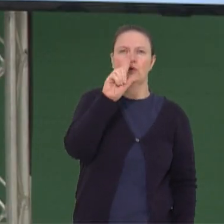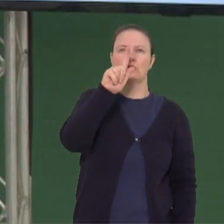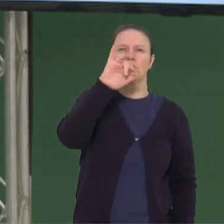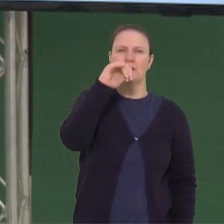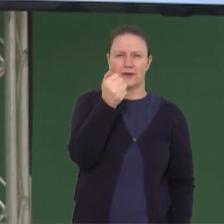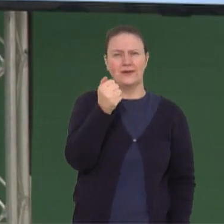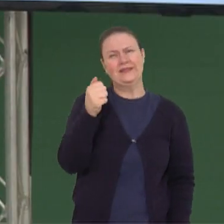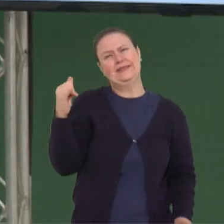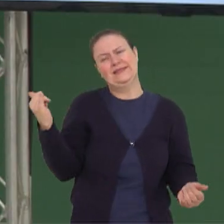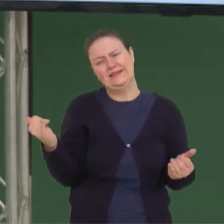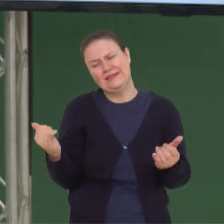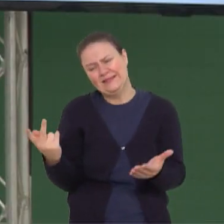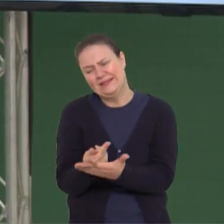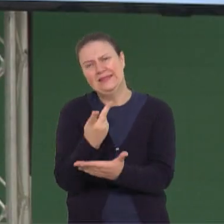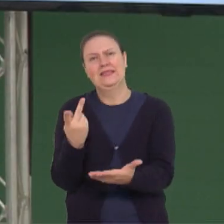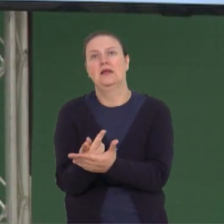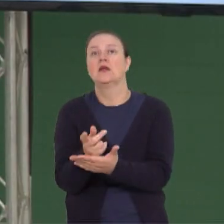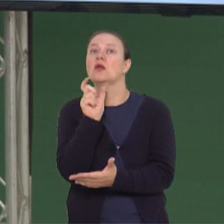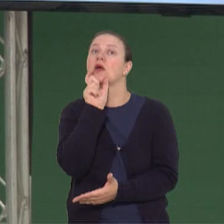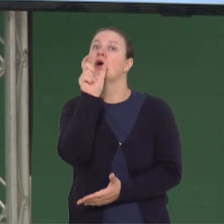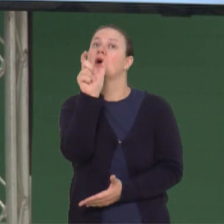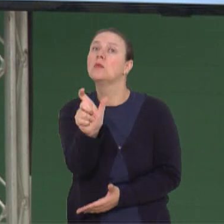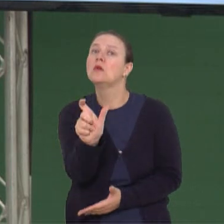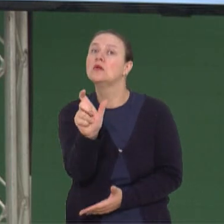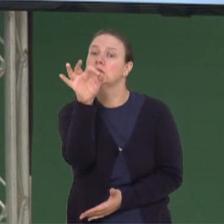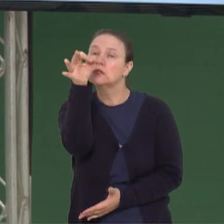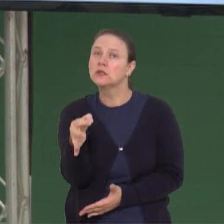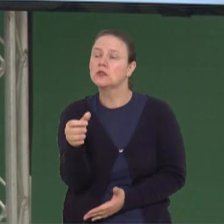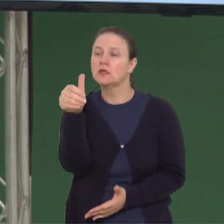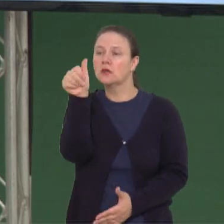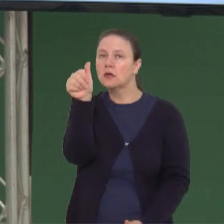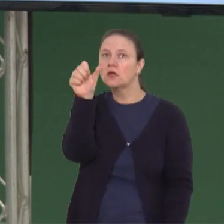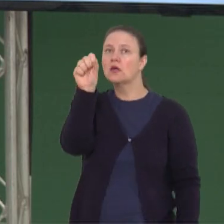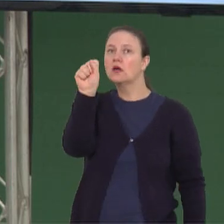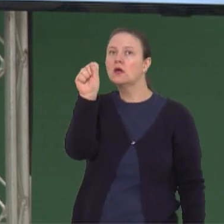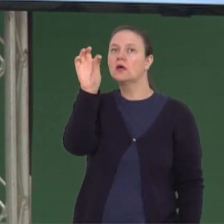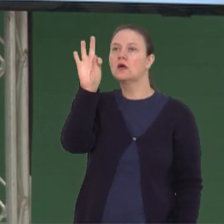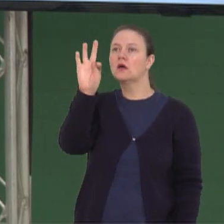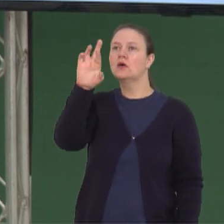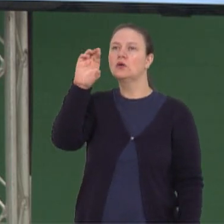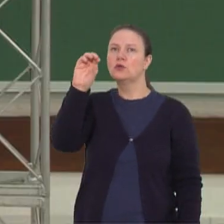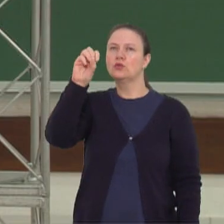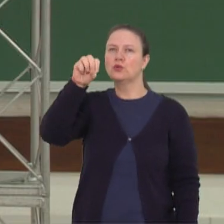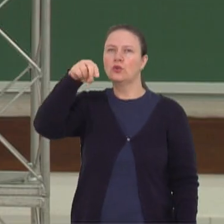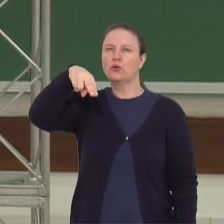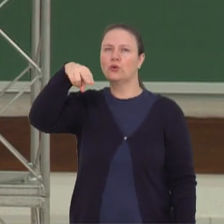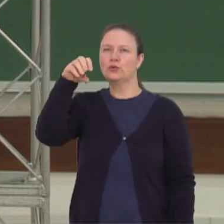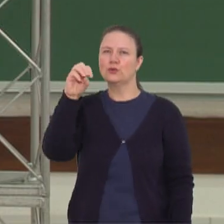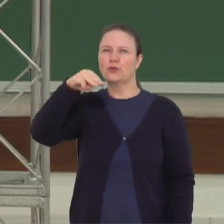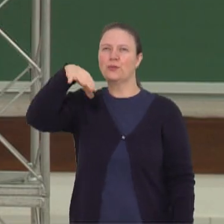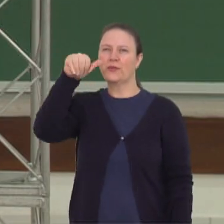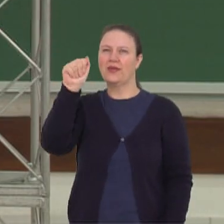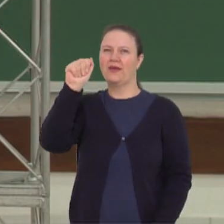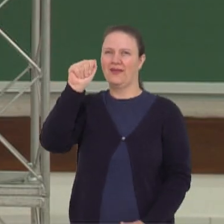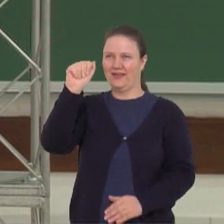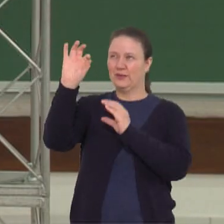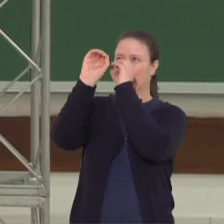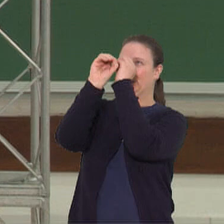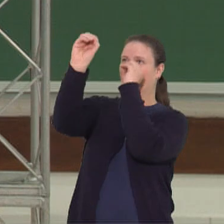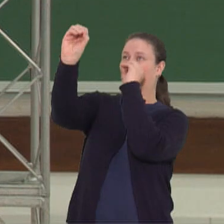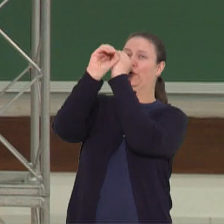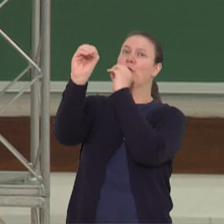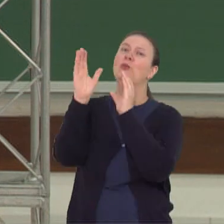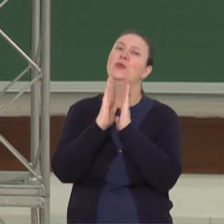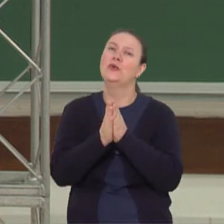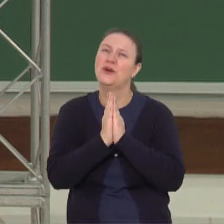isso, besteira do professor. A palavra correta é astronomia. Astronomia. Por favor, não fiquem com as besteiras